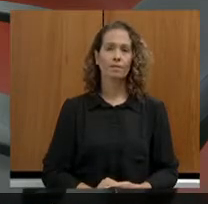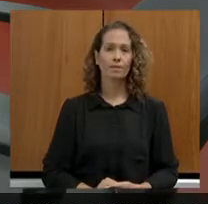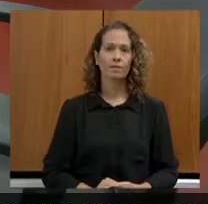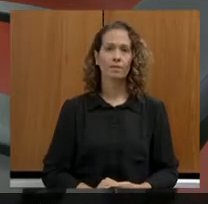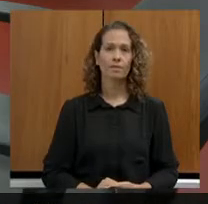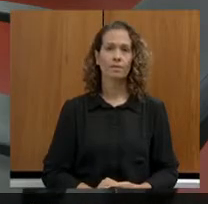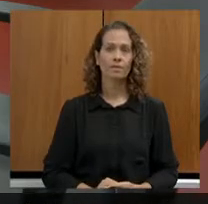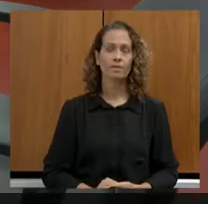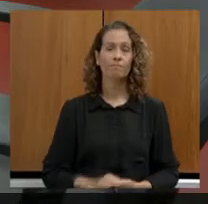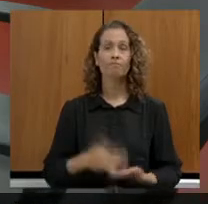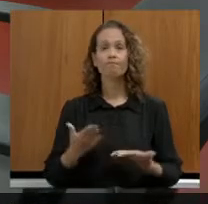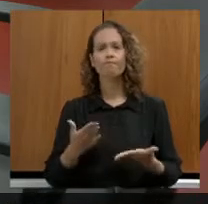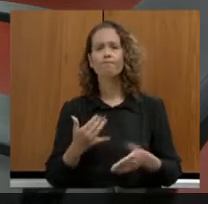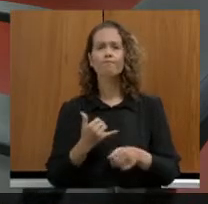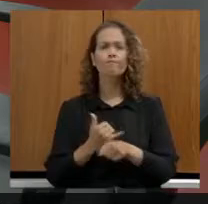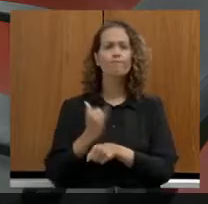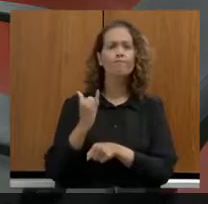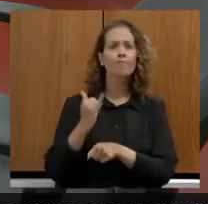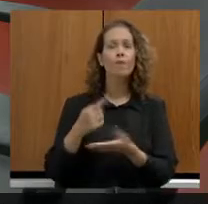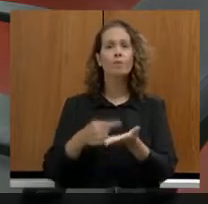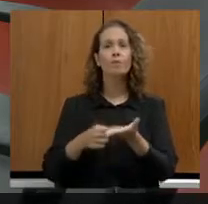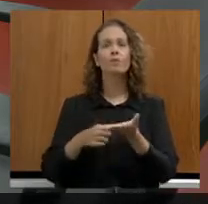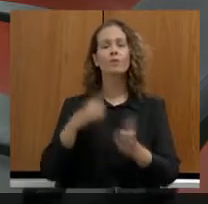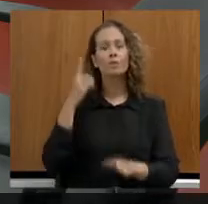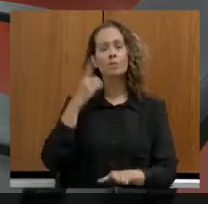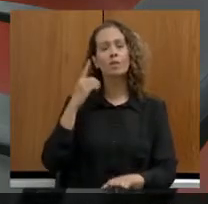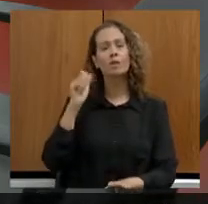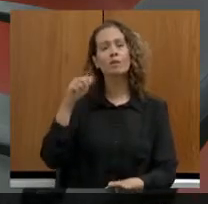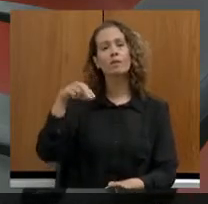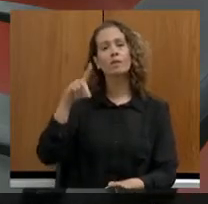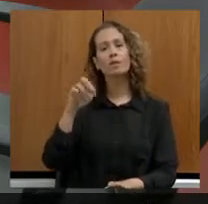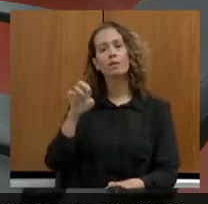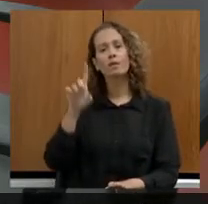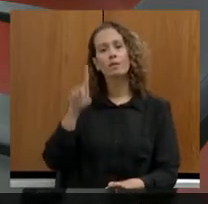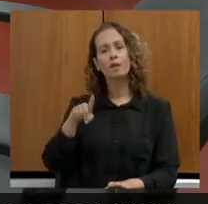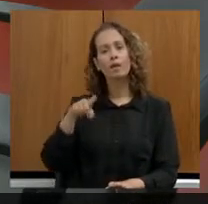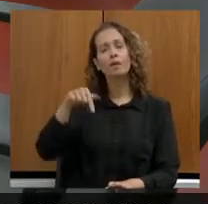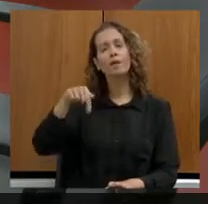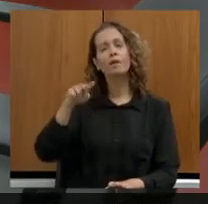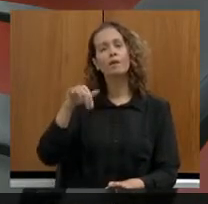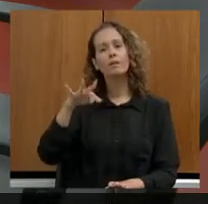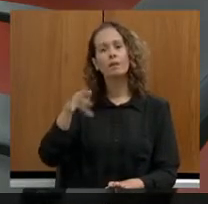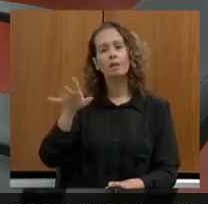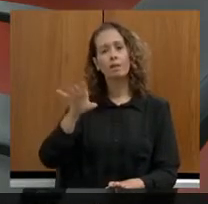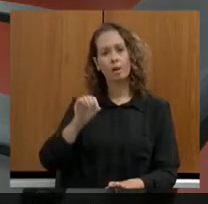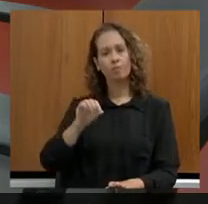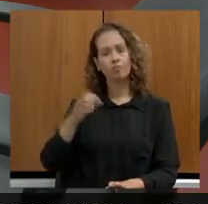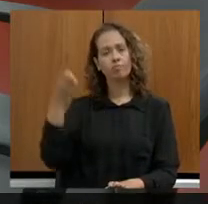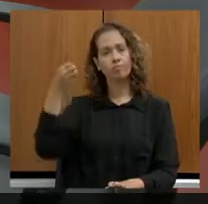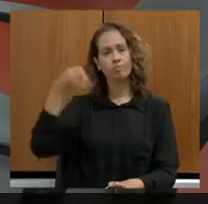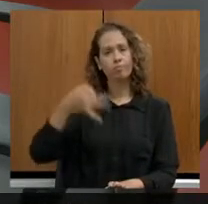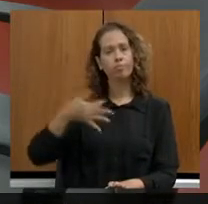na sua ausência convida o deputado André Quintão para as suas considerações e